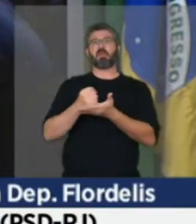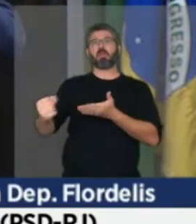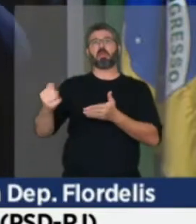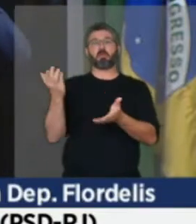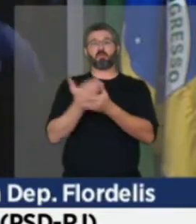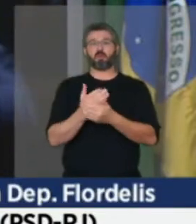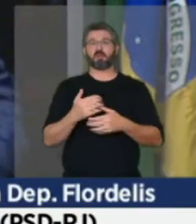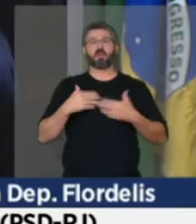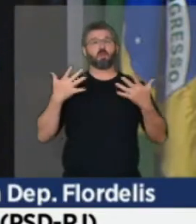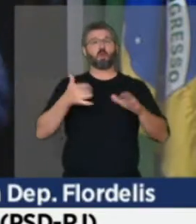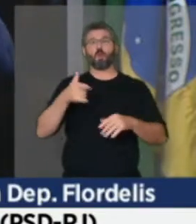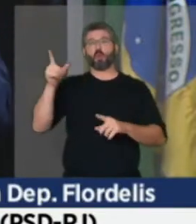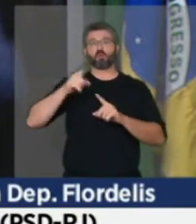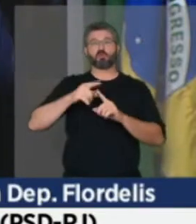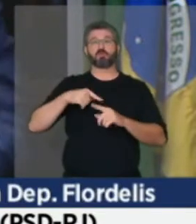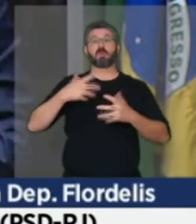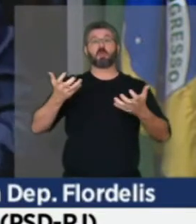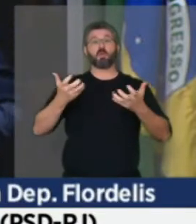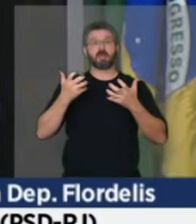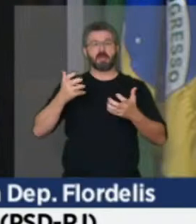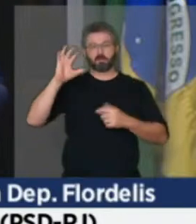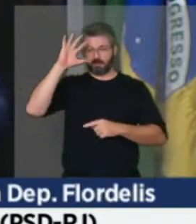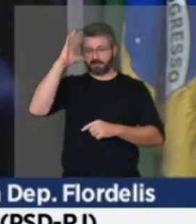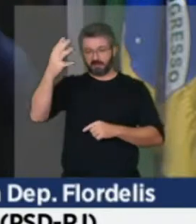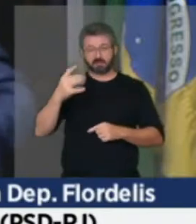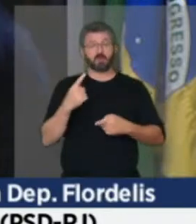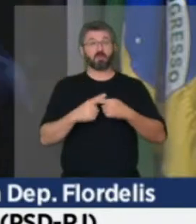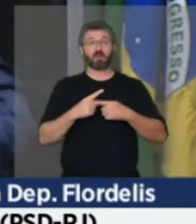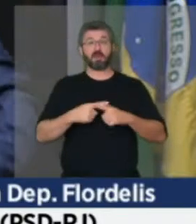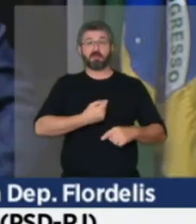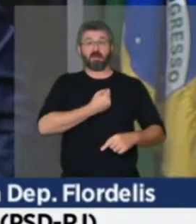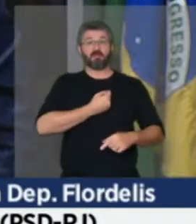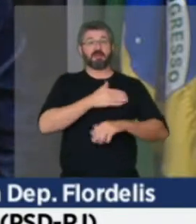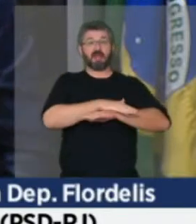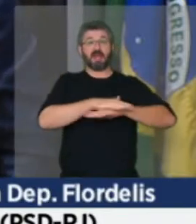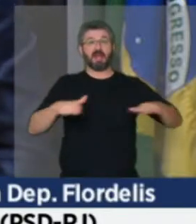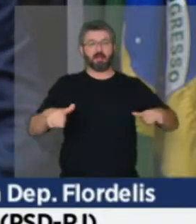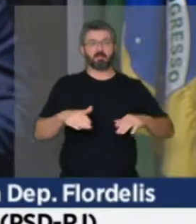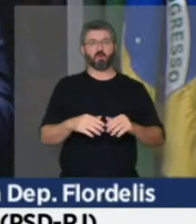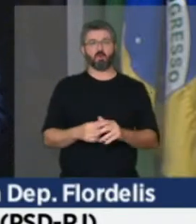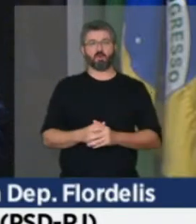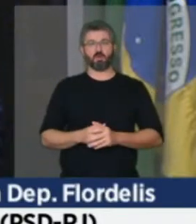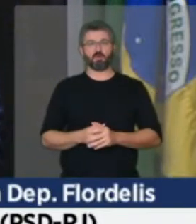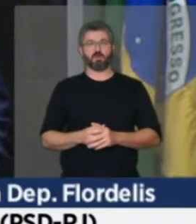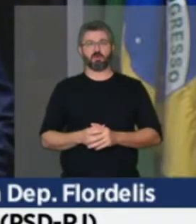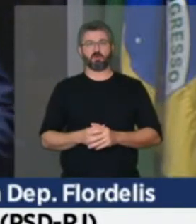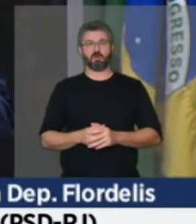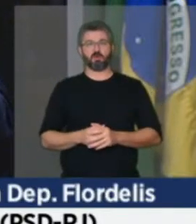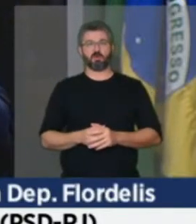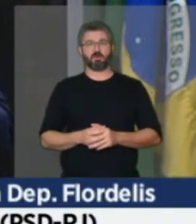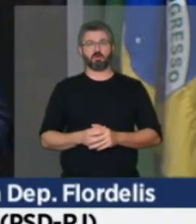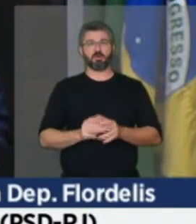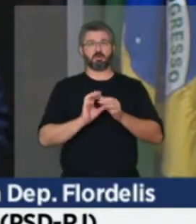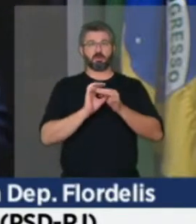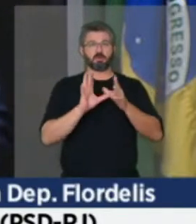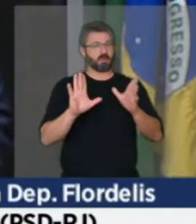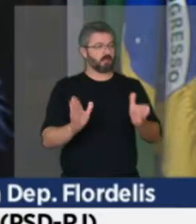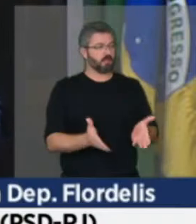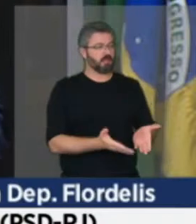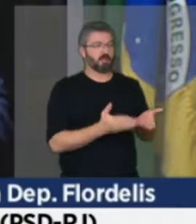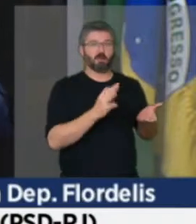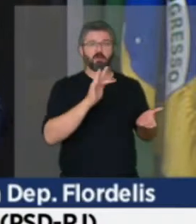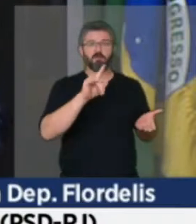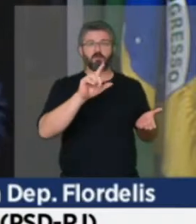não quero outro tipo, eu quero uma sentença, porque a minha vida acabou no momento da denúncia. Deixem Flor de Lis